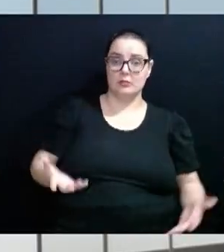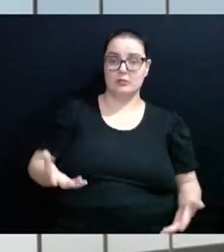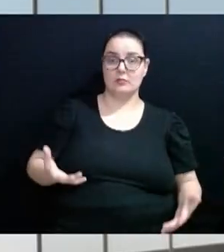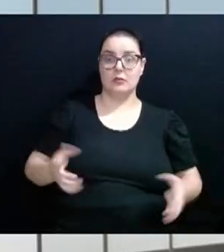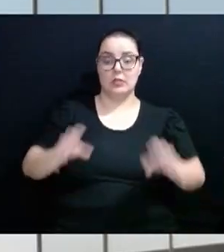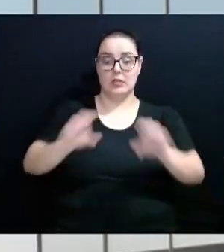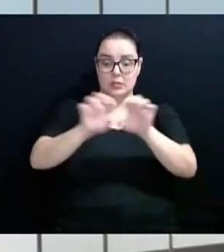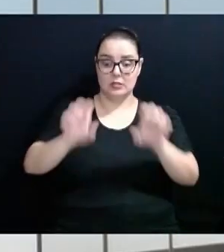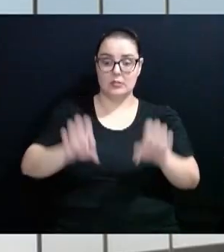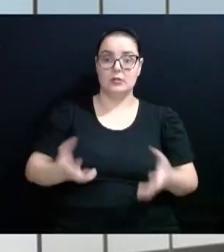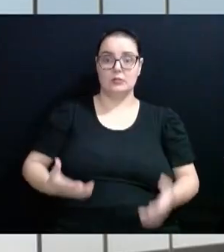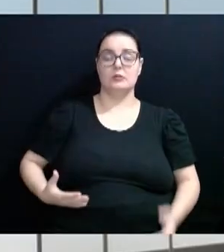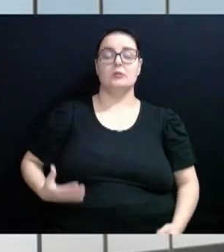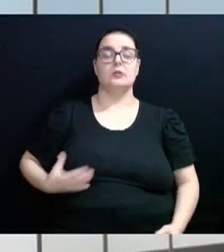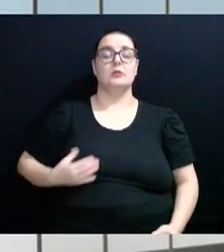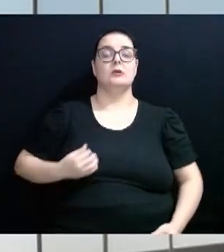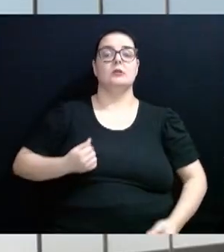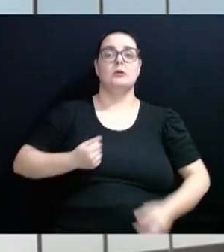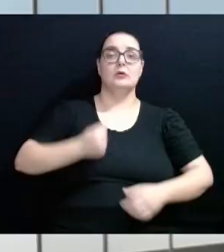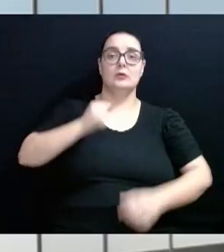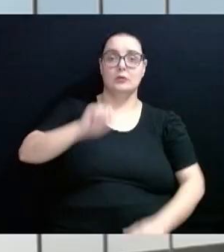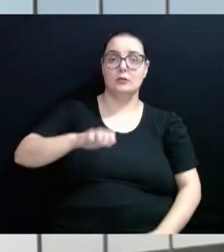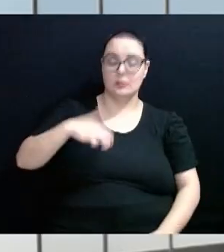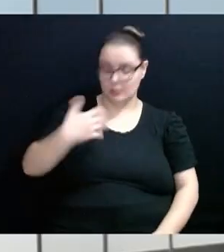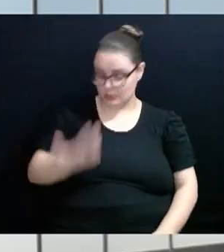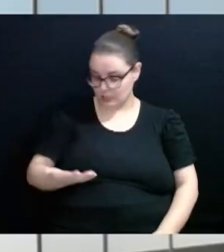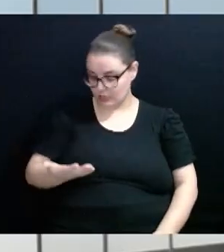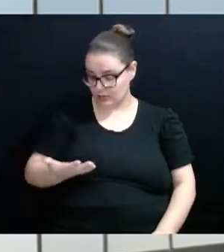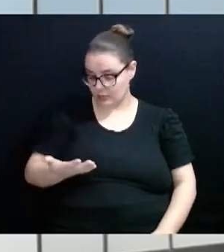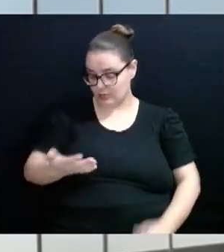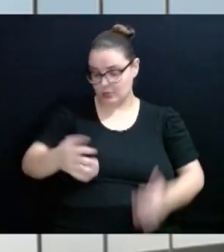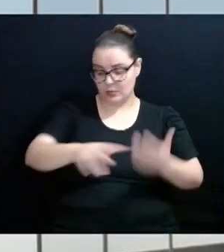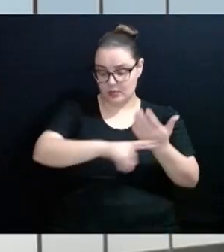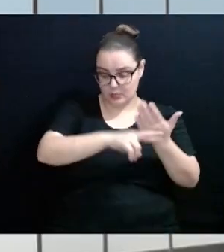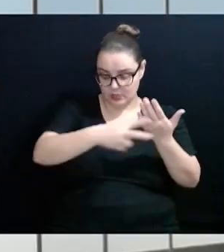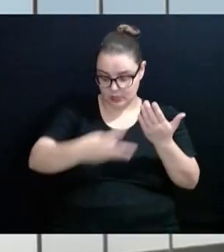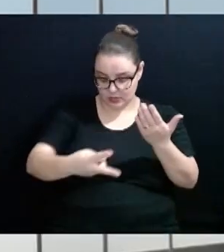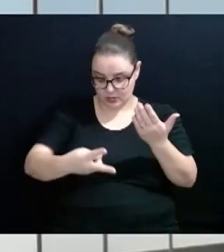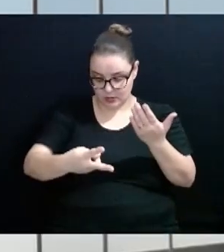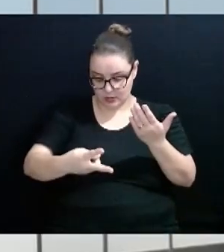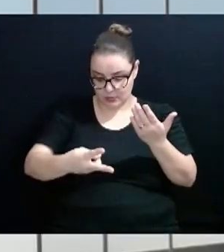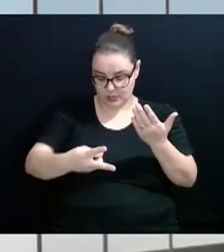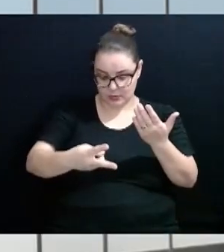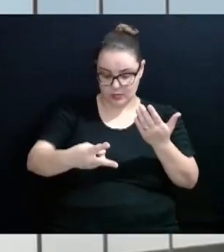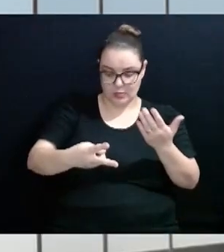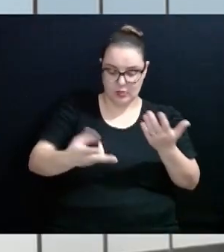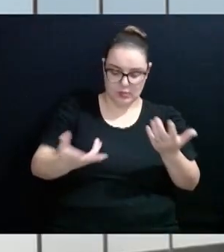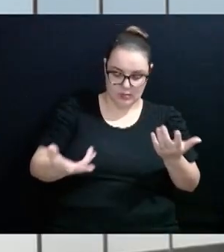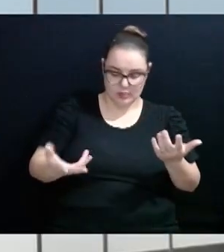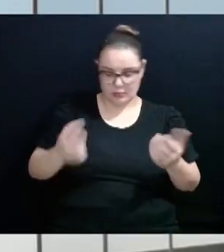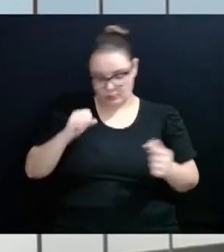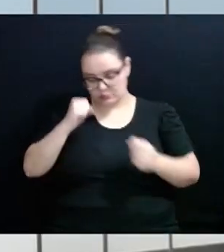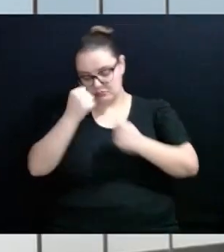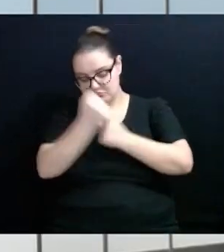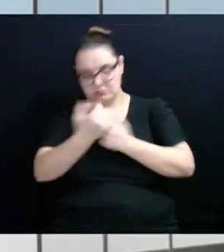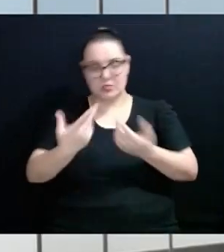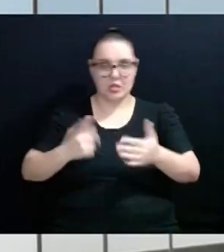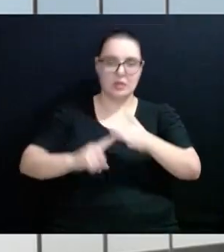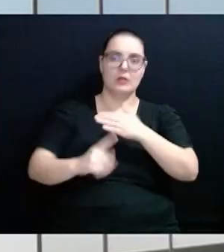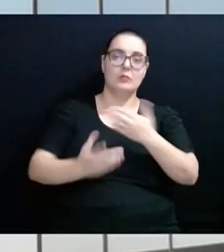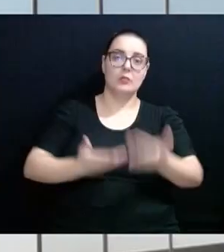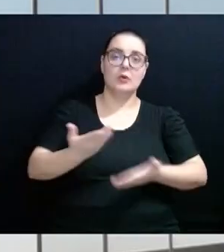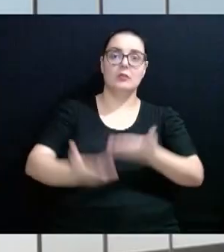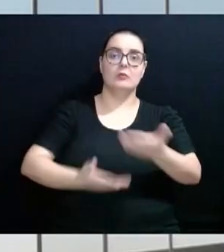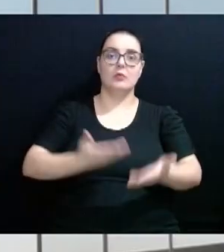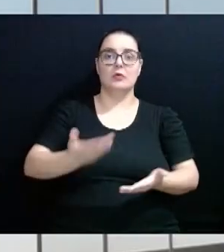Então, quando a grande é atingida, né, ela dá uma certa proteção aos seus fornecedores, porque ela não quer